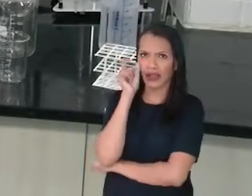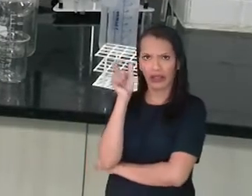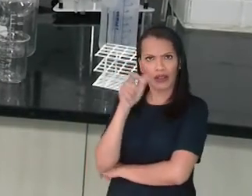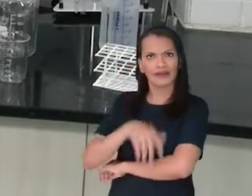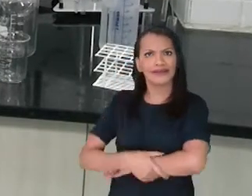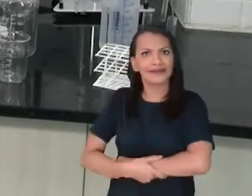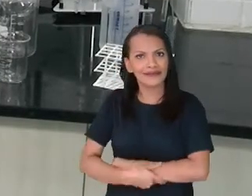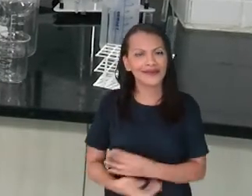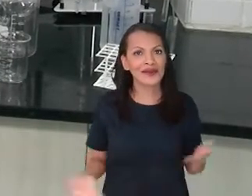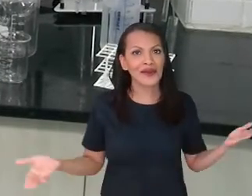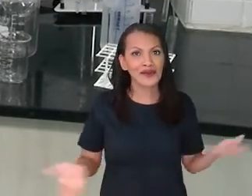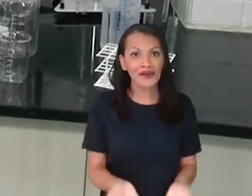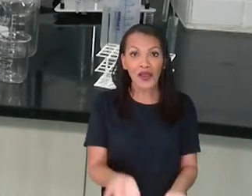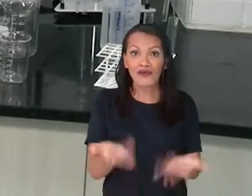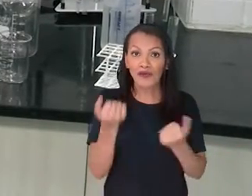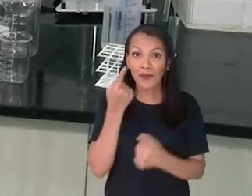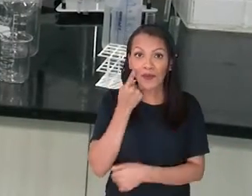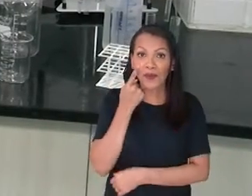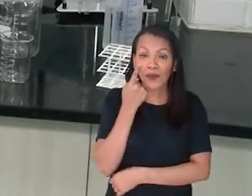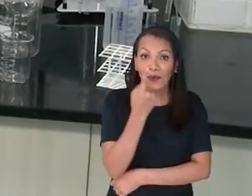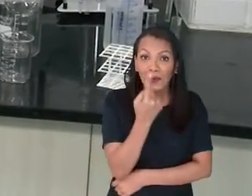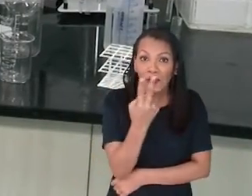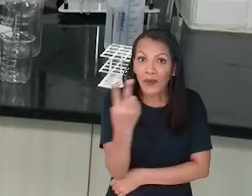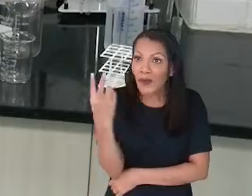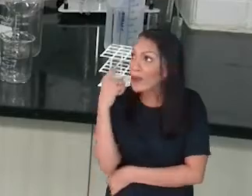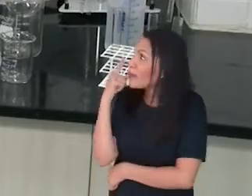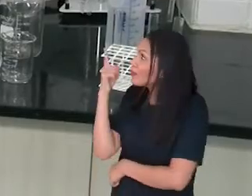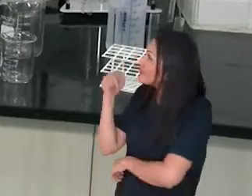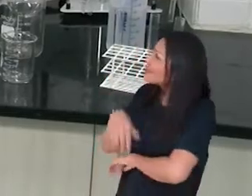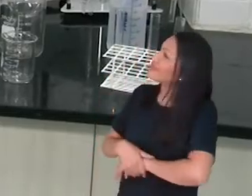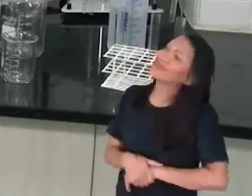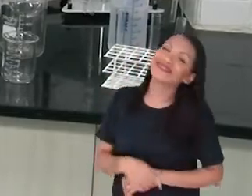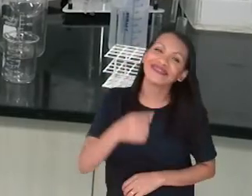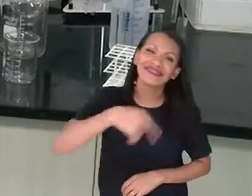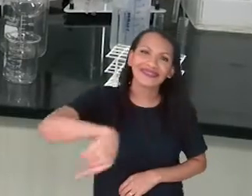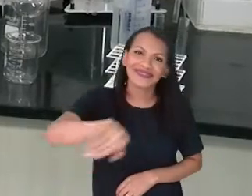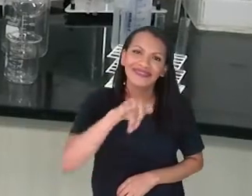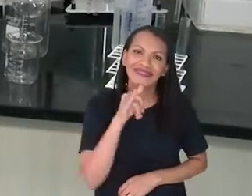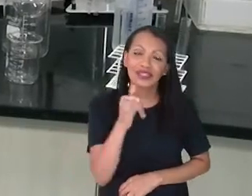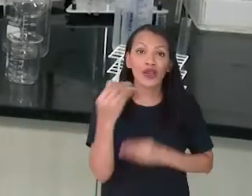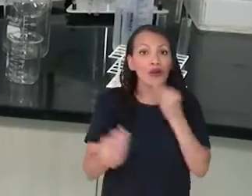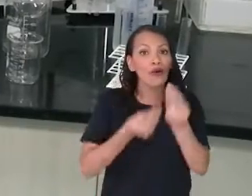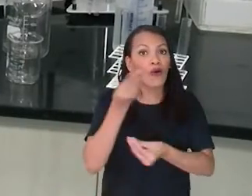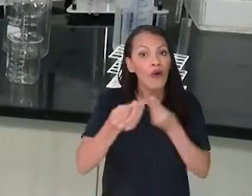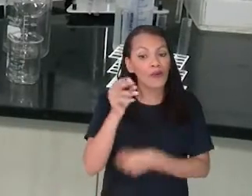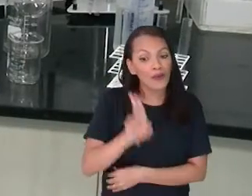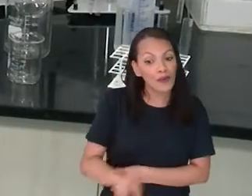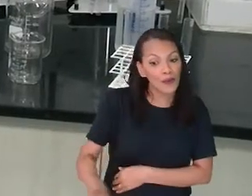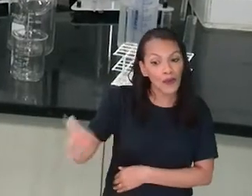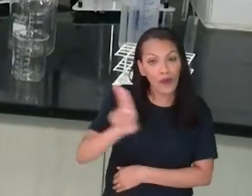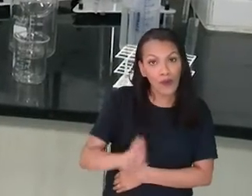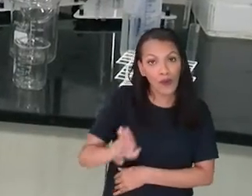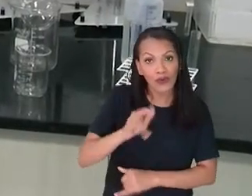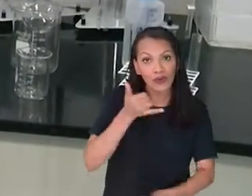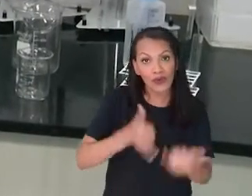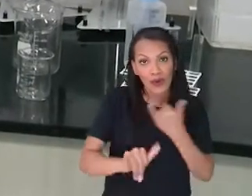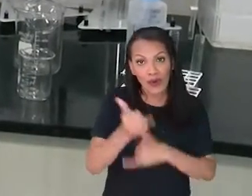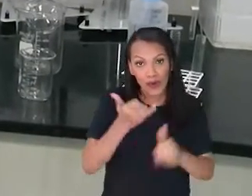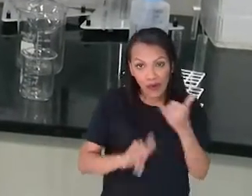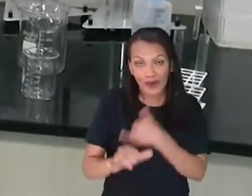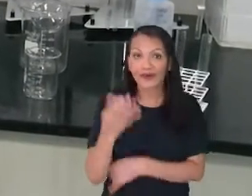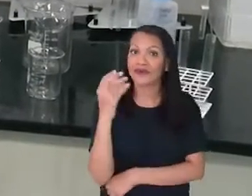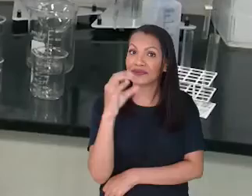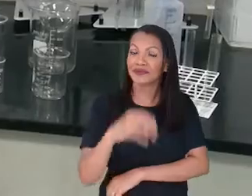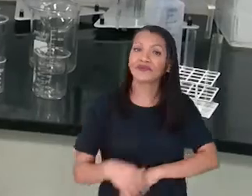agora vamos ver um por um. Eu vou mostrar a vocês e dizer como é que a gente usa no laboratório de